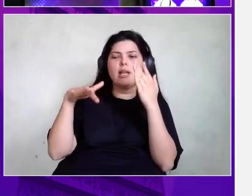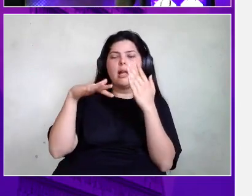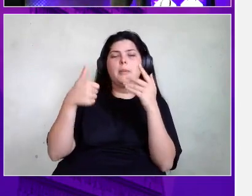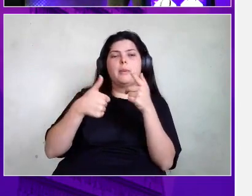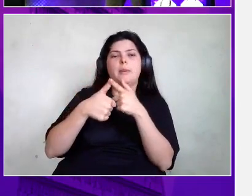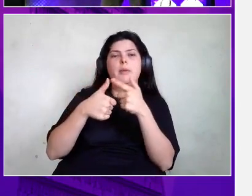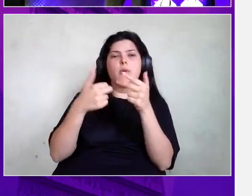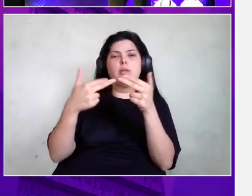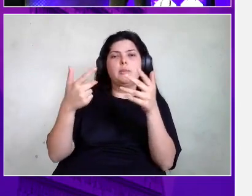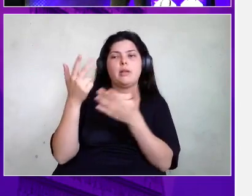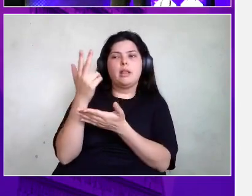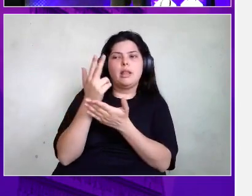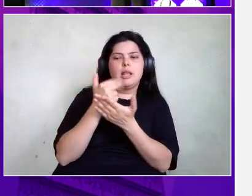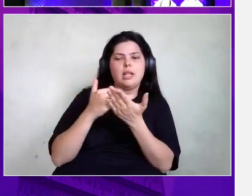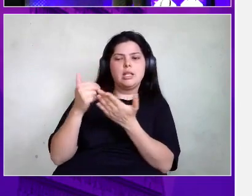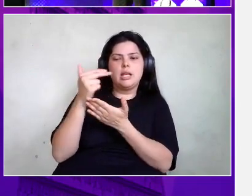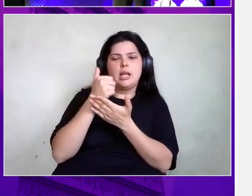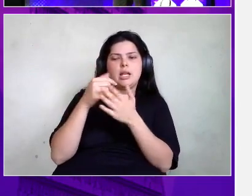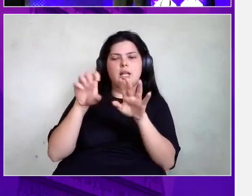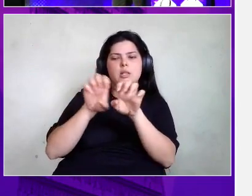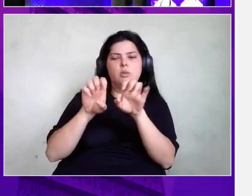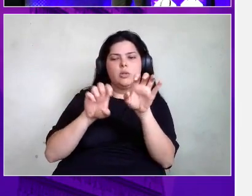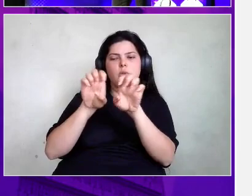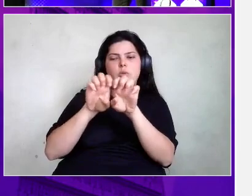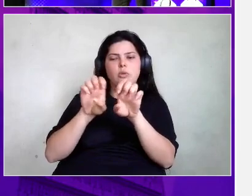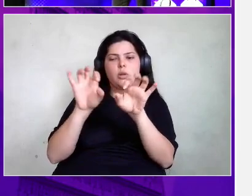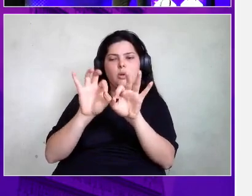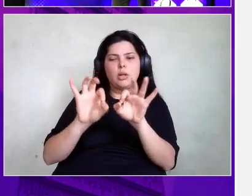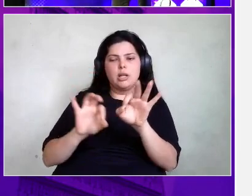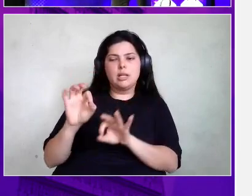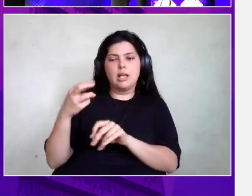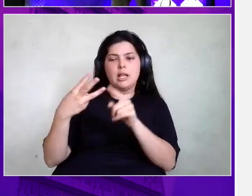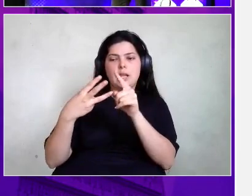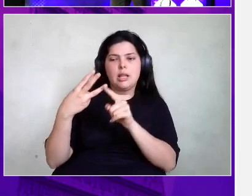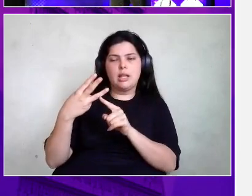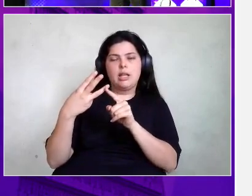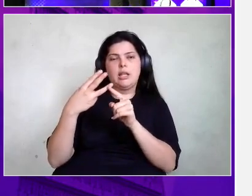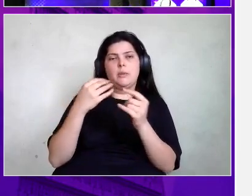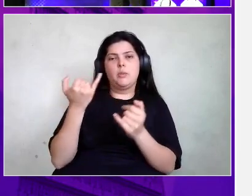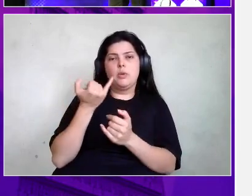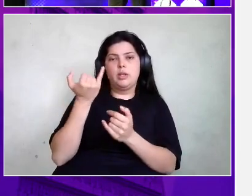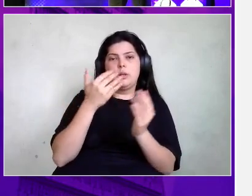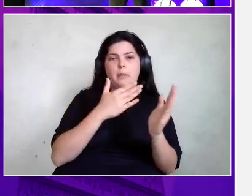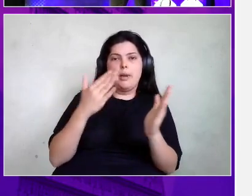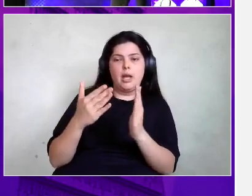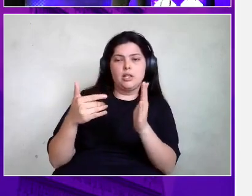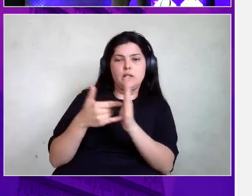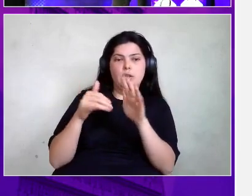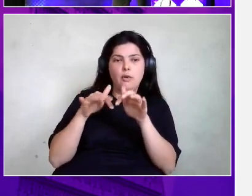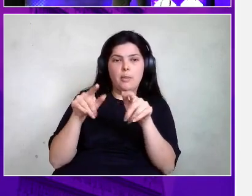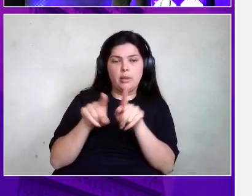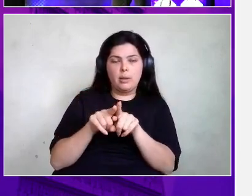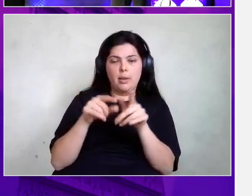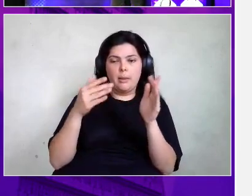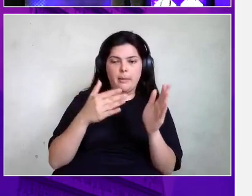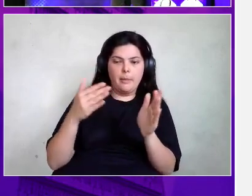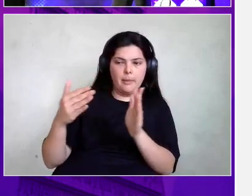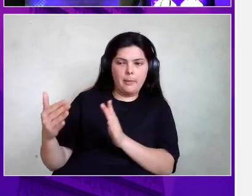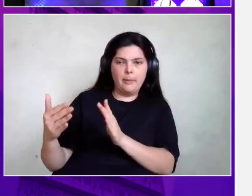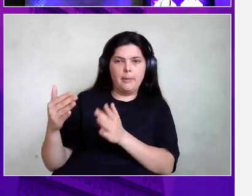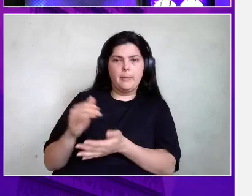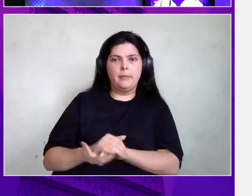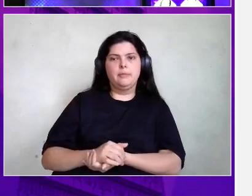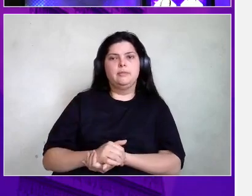eu tenho que estruturar 3 coisas importantes. Os estágios que eu tenho durante o meu desenvolvimento, as etapas que eu tenho em cada estágio, e quais